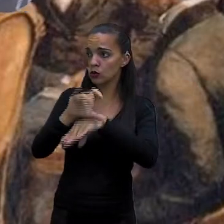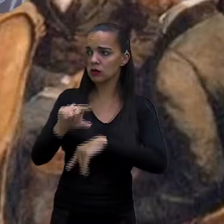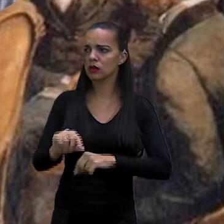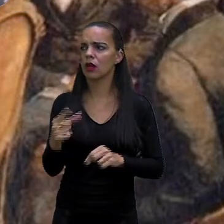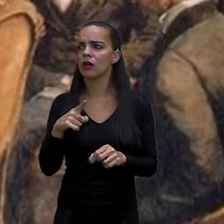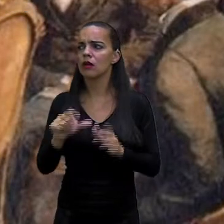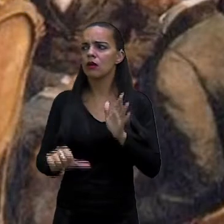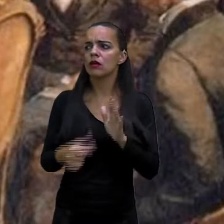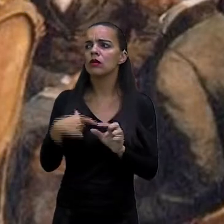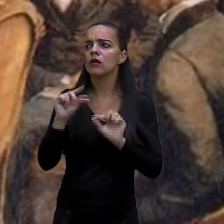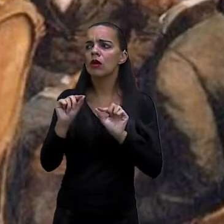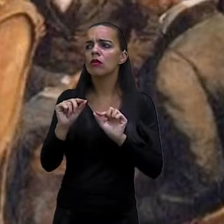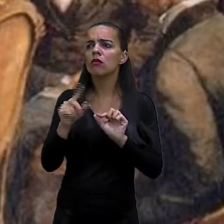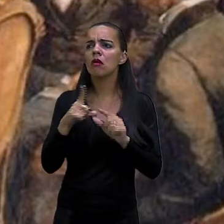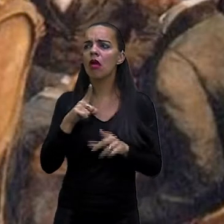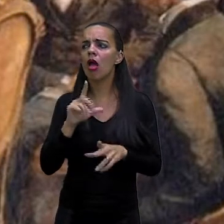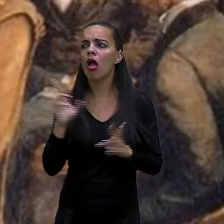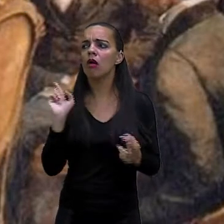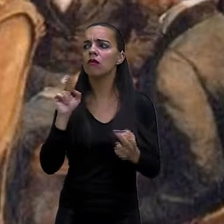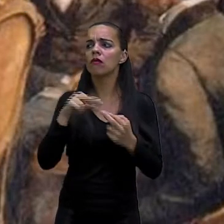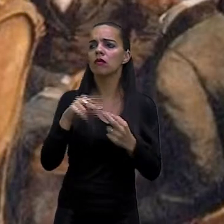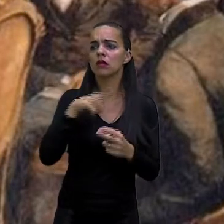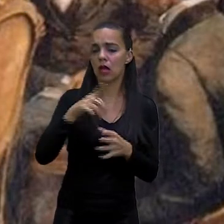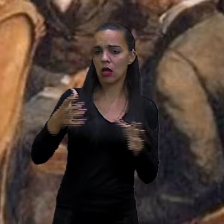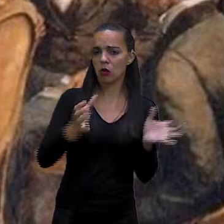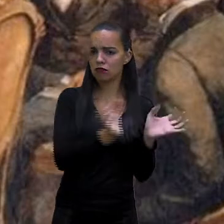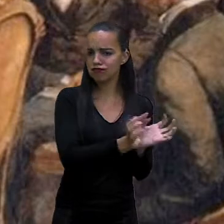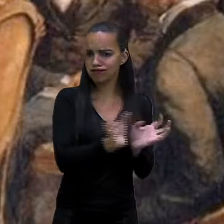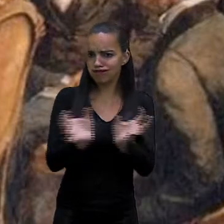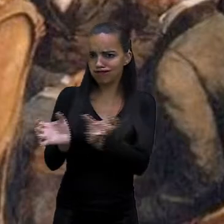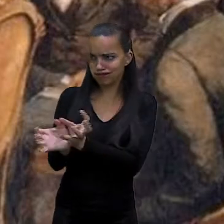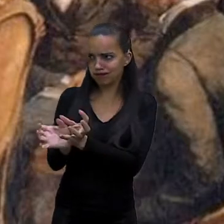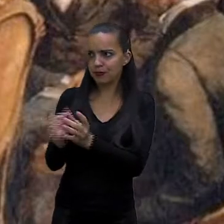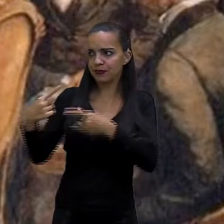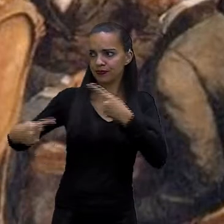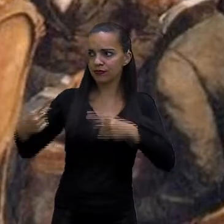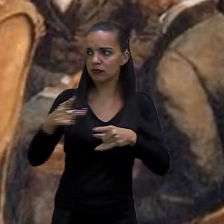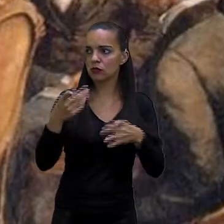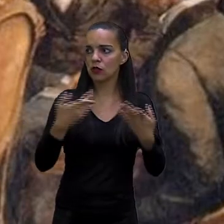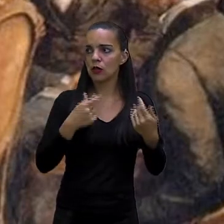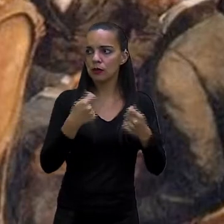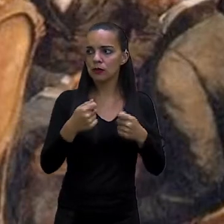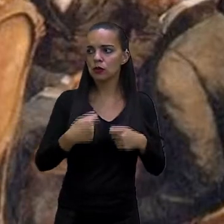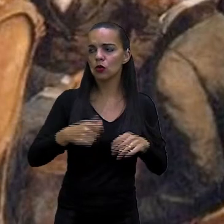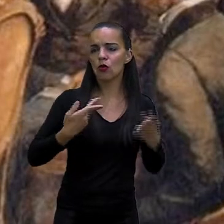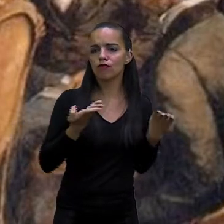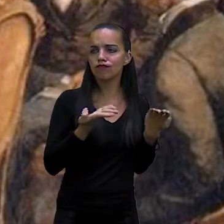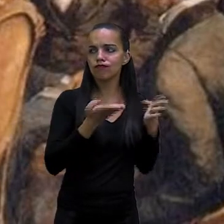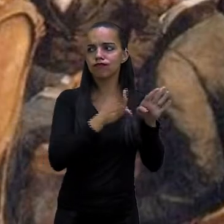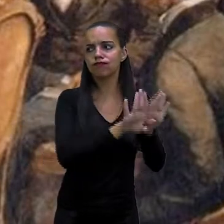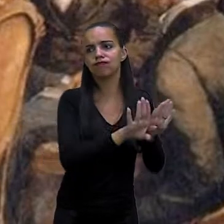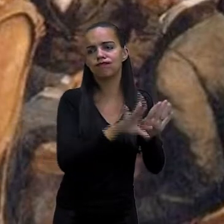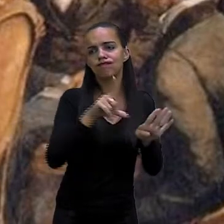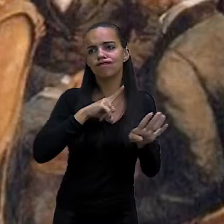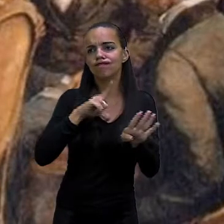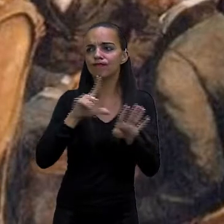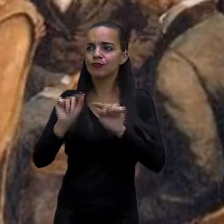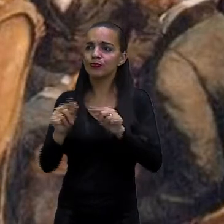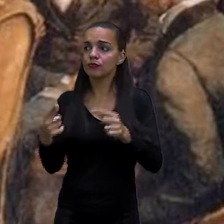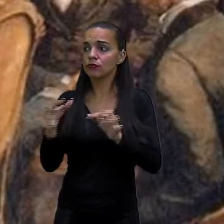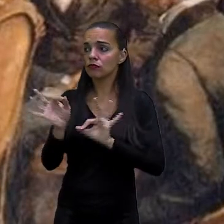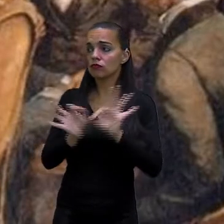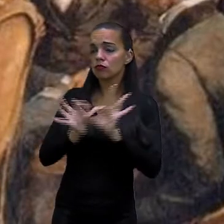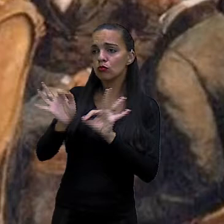as divergências entre os partidos da época, Dom Pedro teve que fechar a Constituinte. Neste sentido, foi